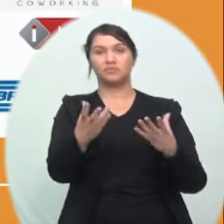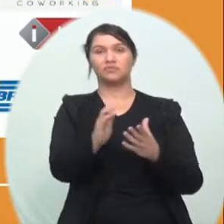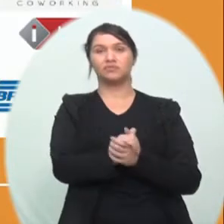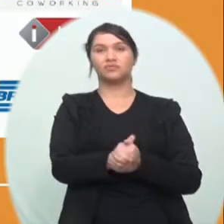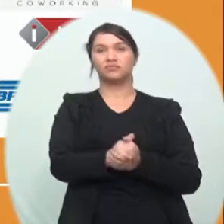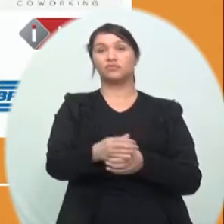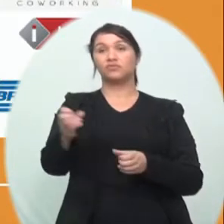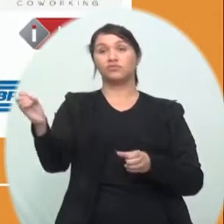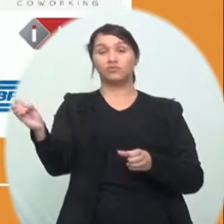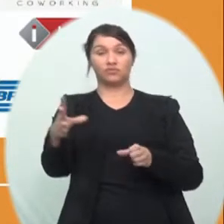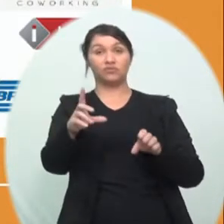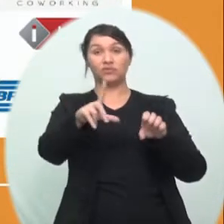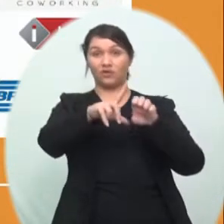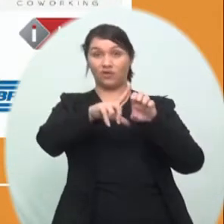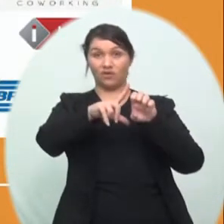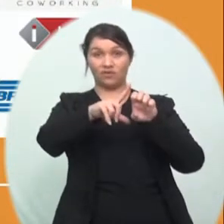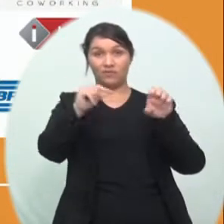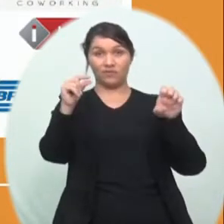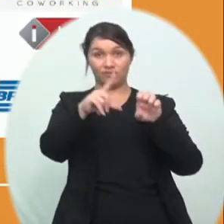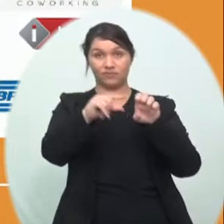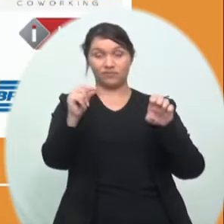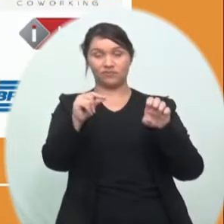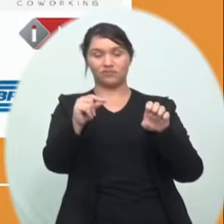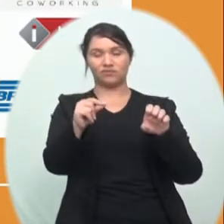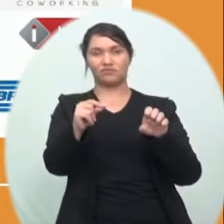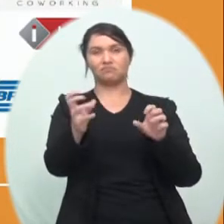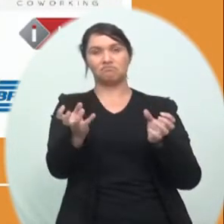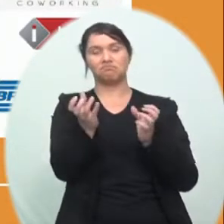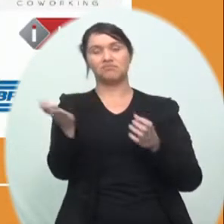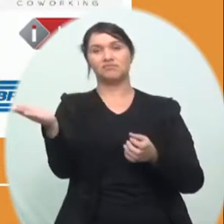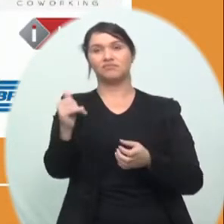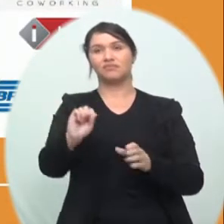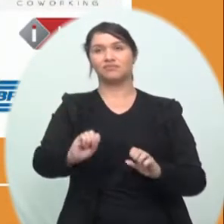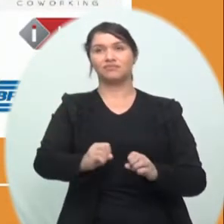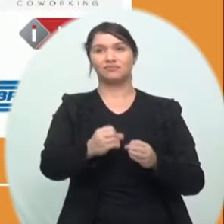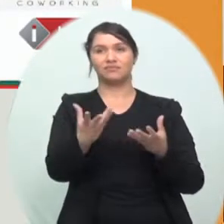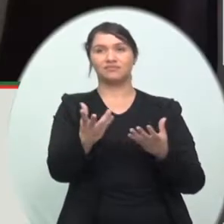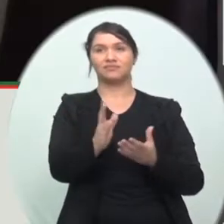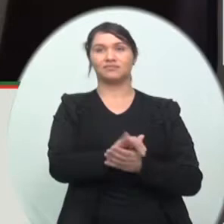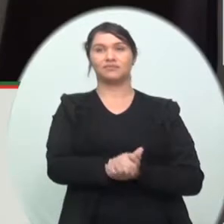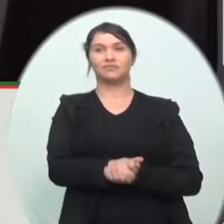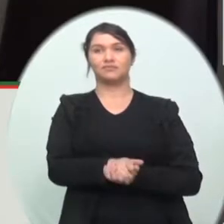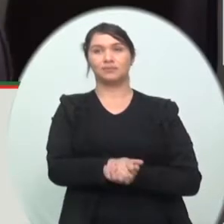esses novos startups, para esses novos empreendedores. Eu queria passar para o Mário agora.